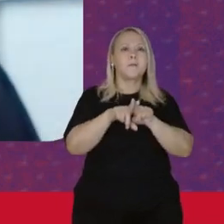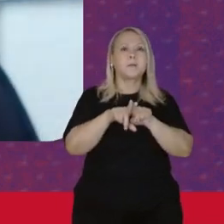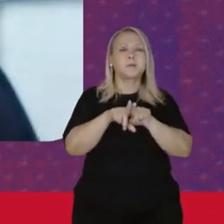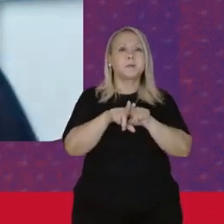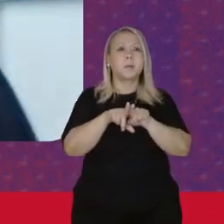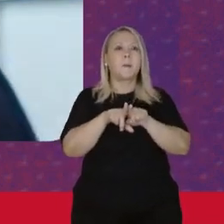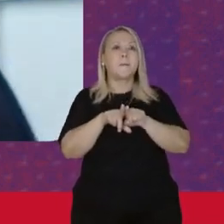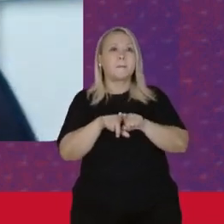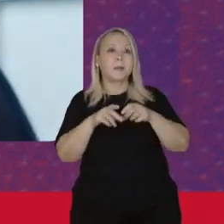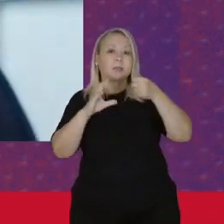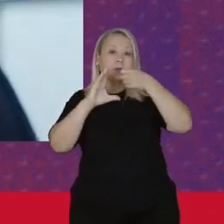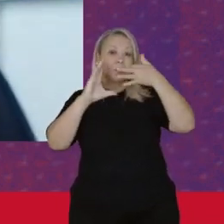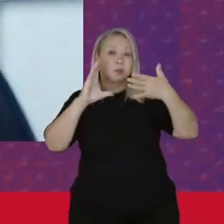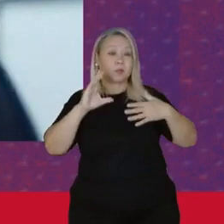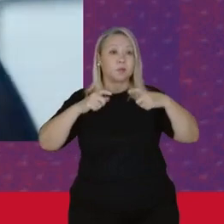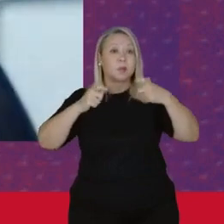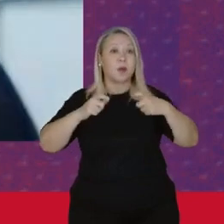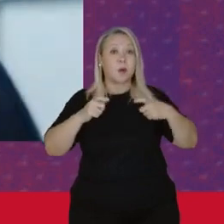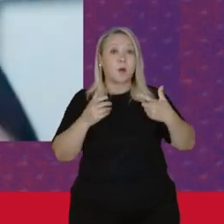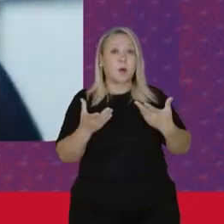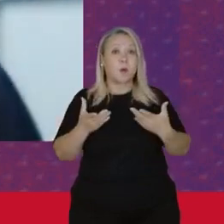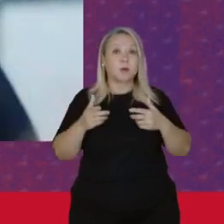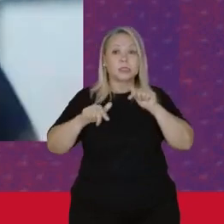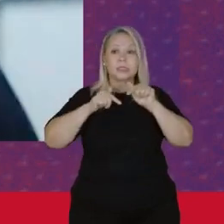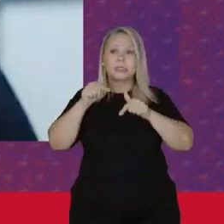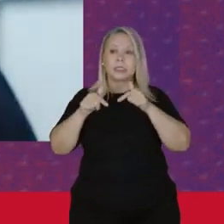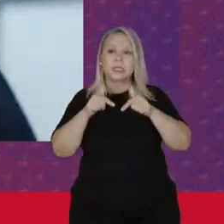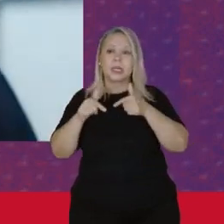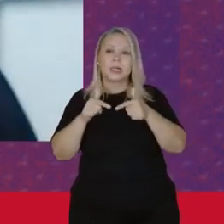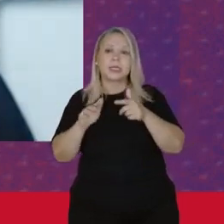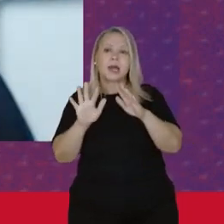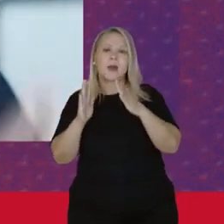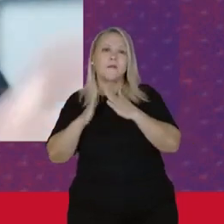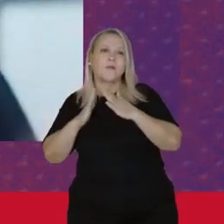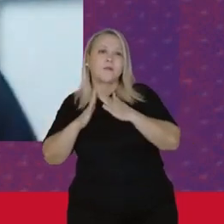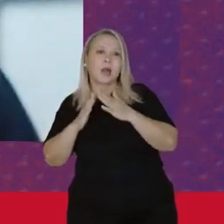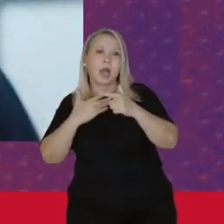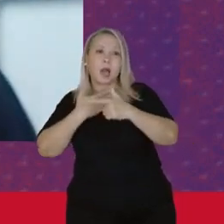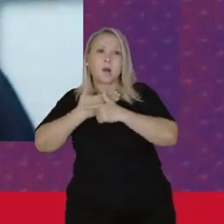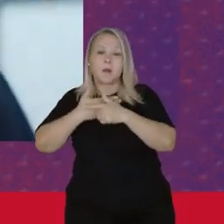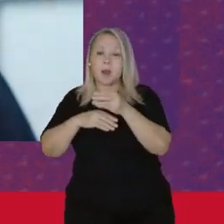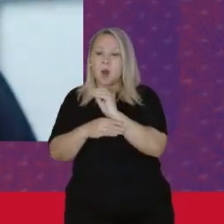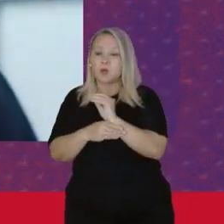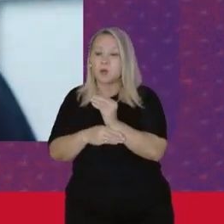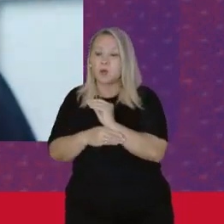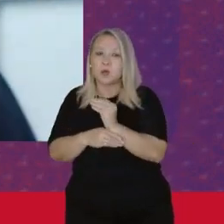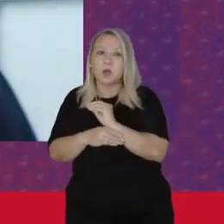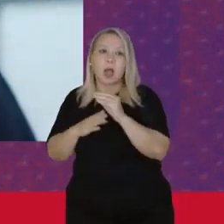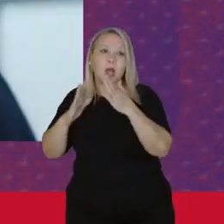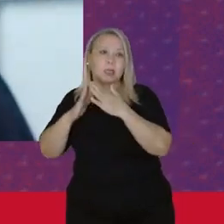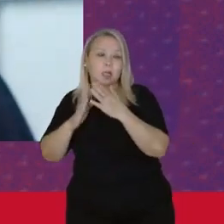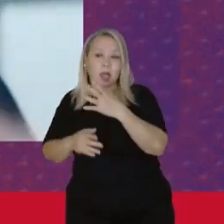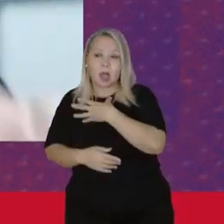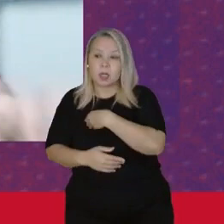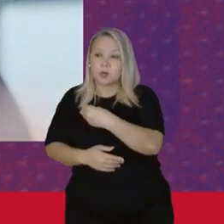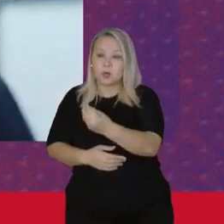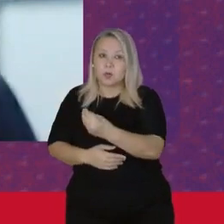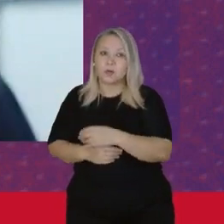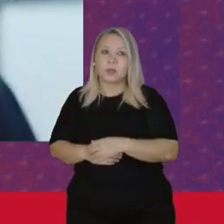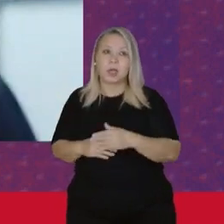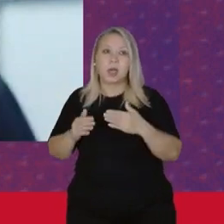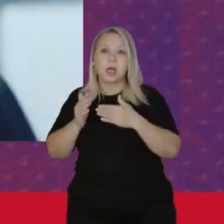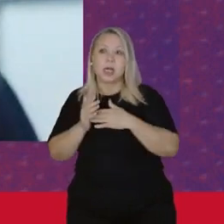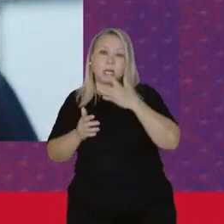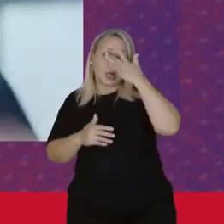Aquele mesmo aspecto onde a tarefa doméstica, o papel do cuidado da casa, dos filhos, até das